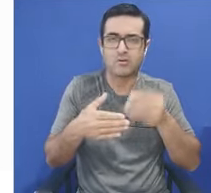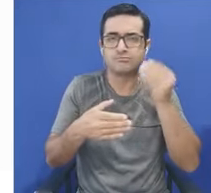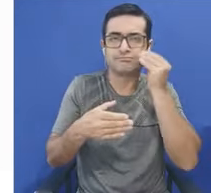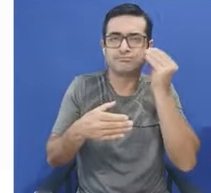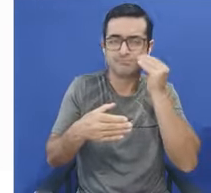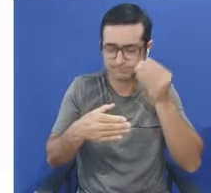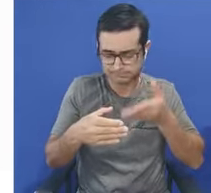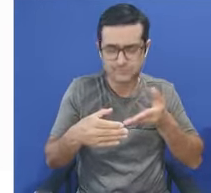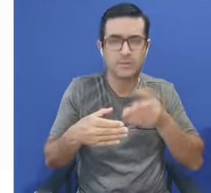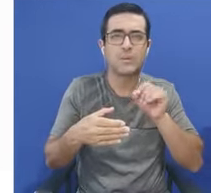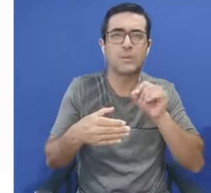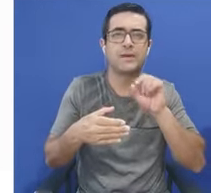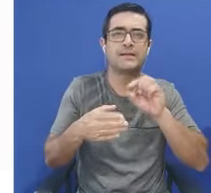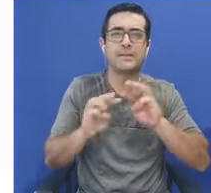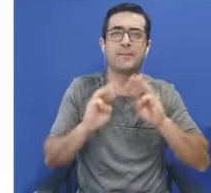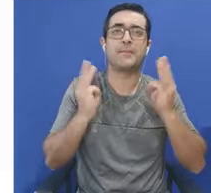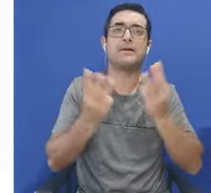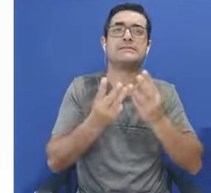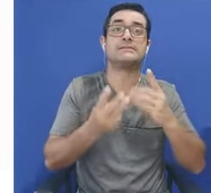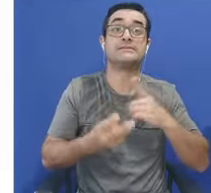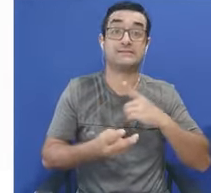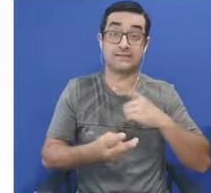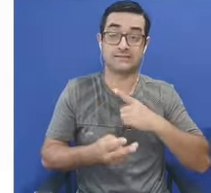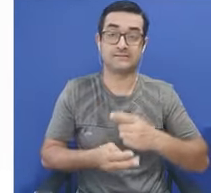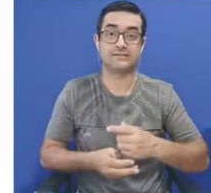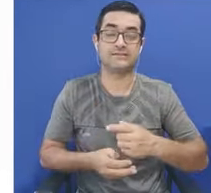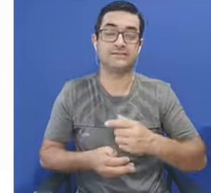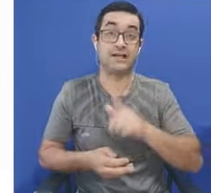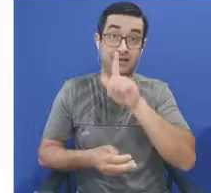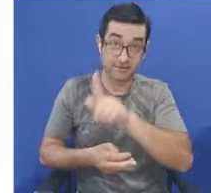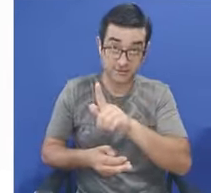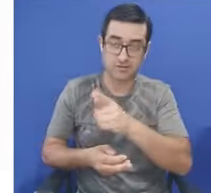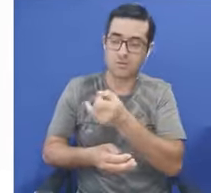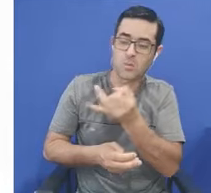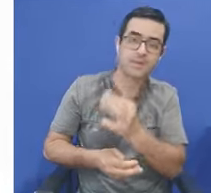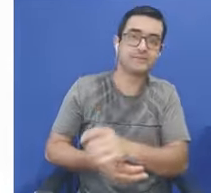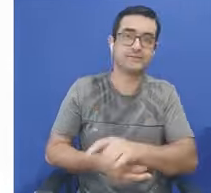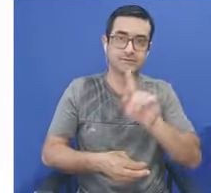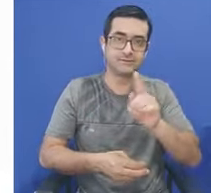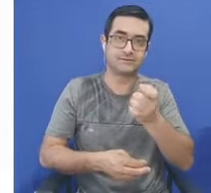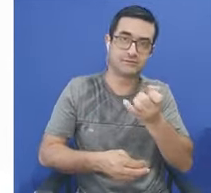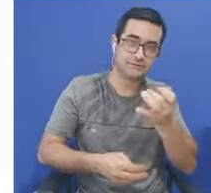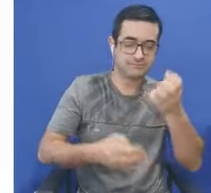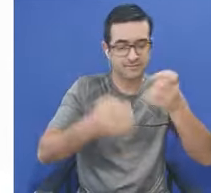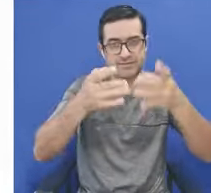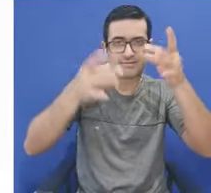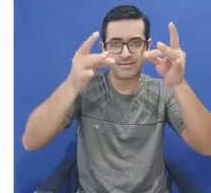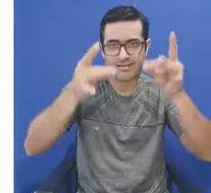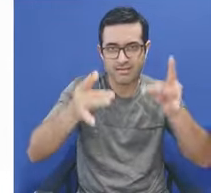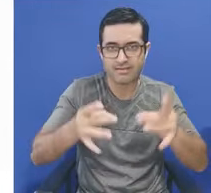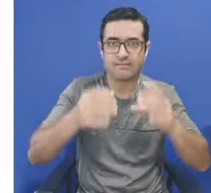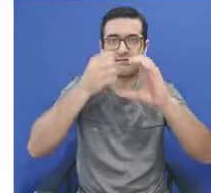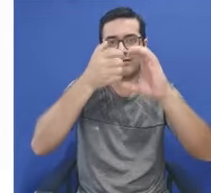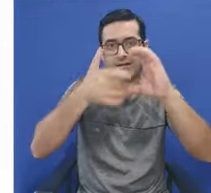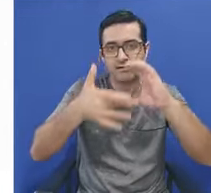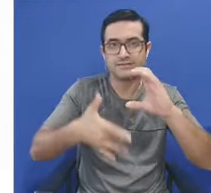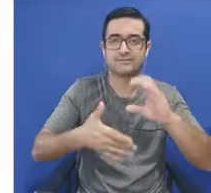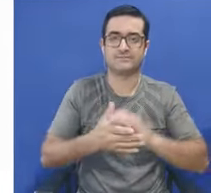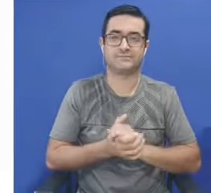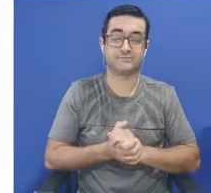ele me disse, ó, nessa massa tem tantos gramas disso, tantos gramas daquilo. E aí eu pego, ó, a massa do